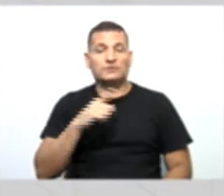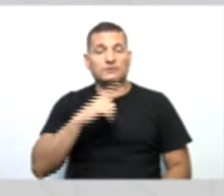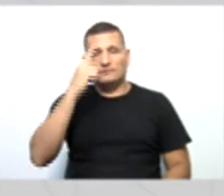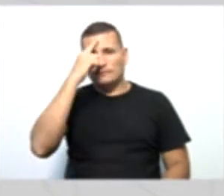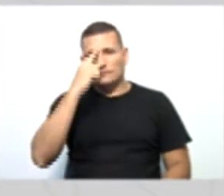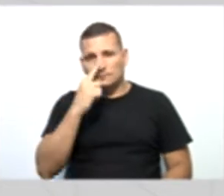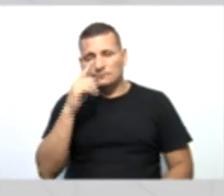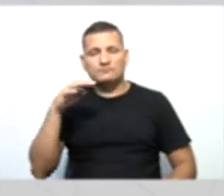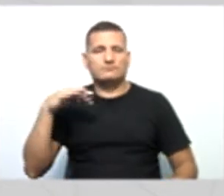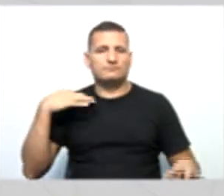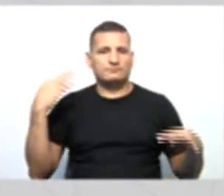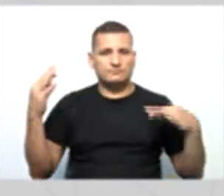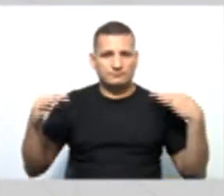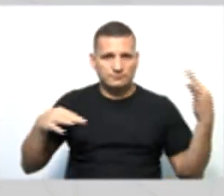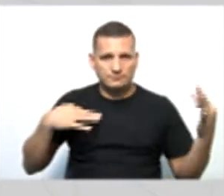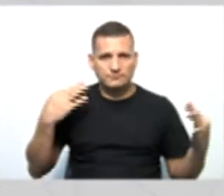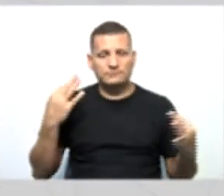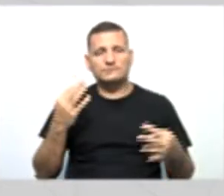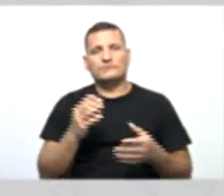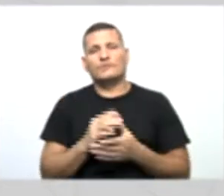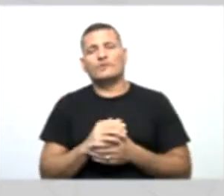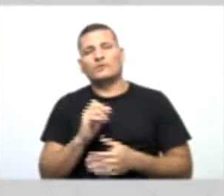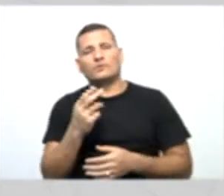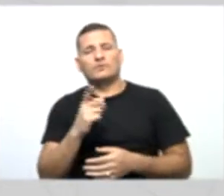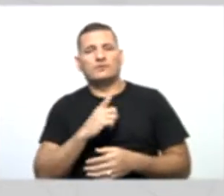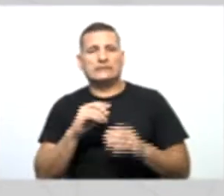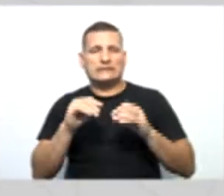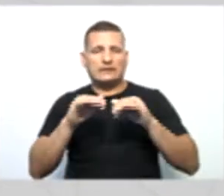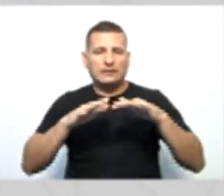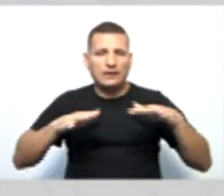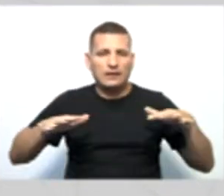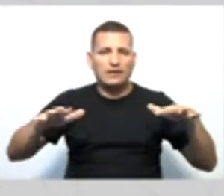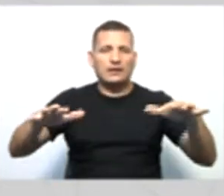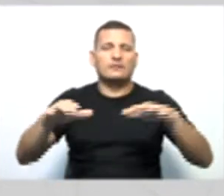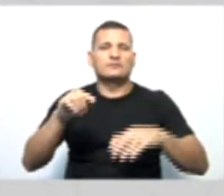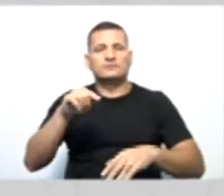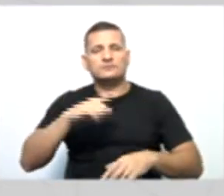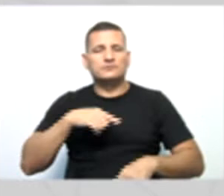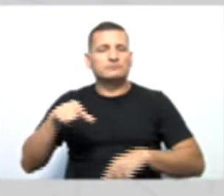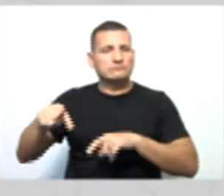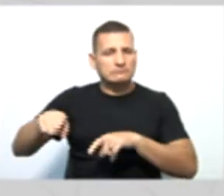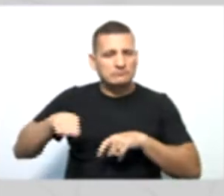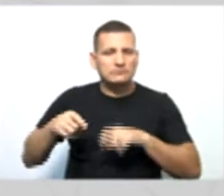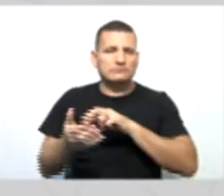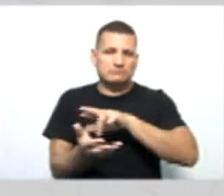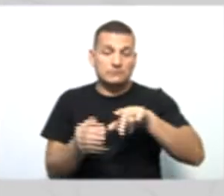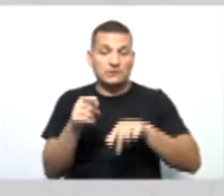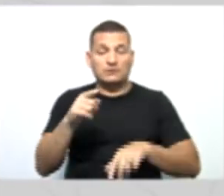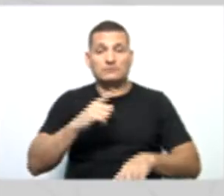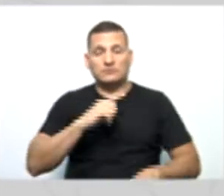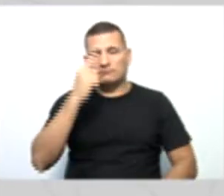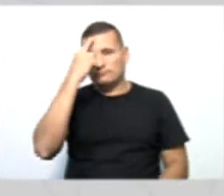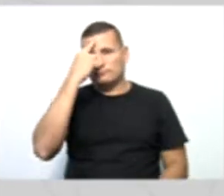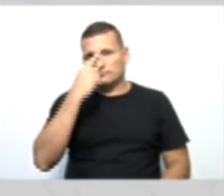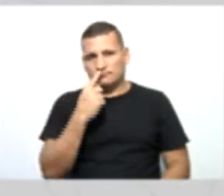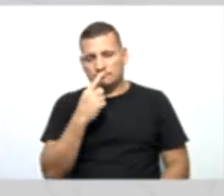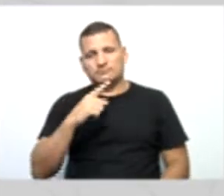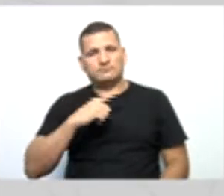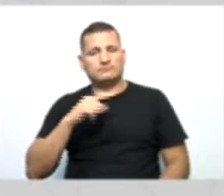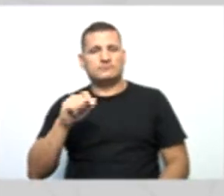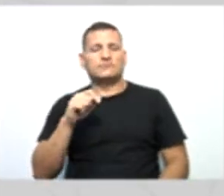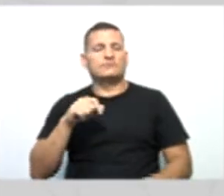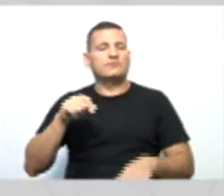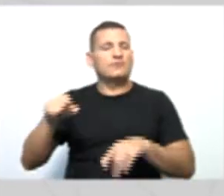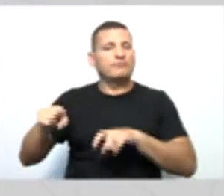para o turismo. Ela tem muitas terras e tem muitos produtores rurais. Ela tem a vocação, então, para a